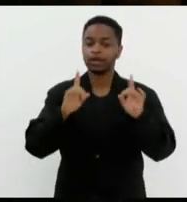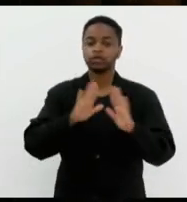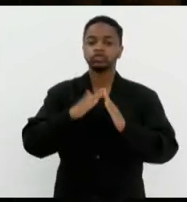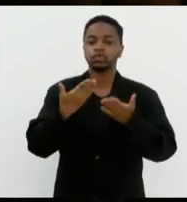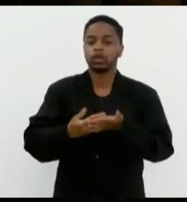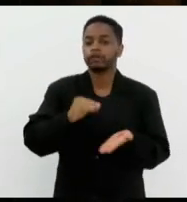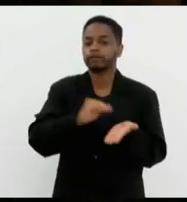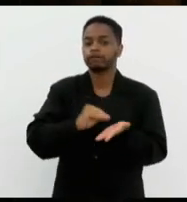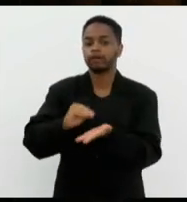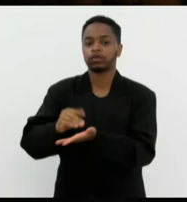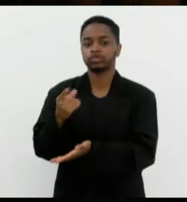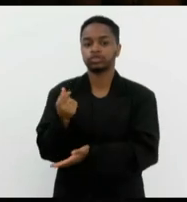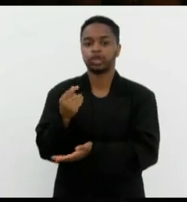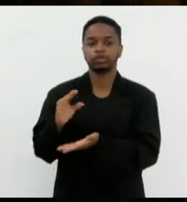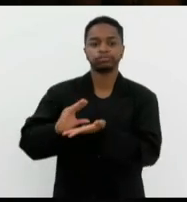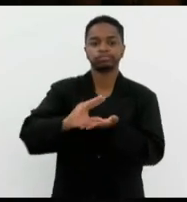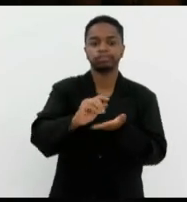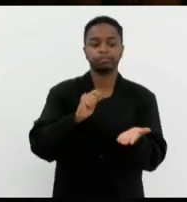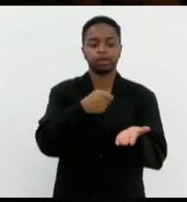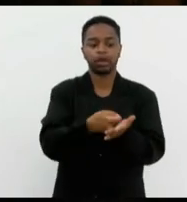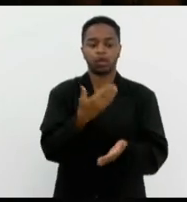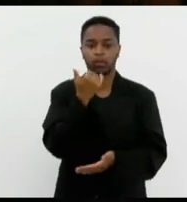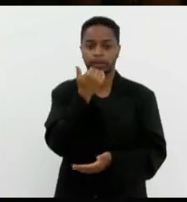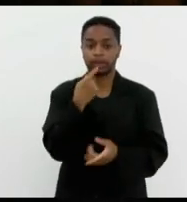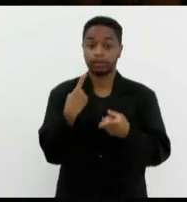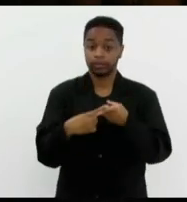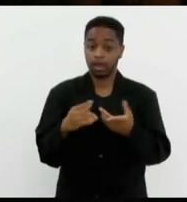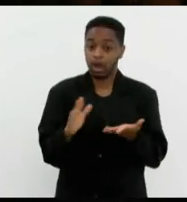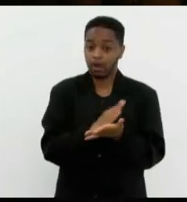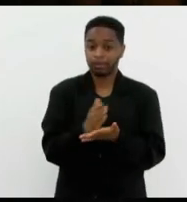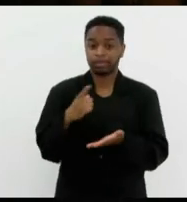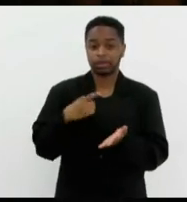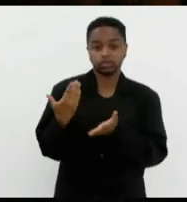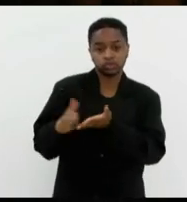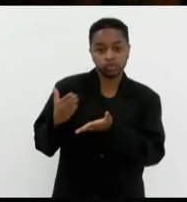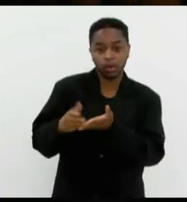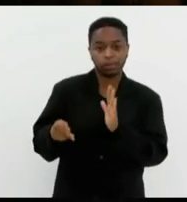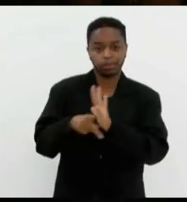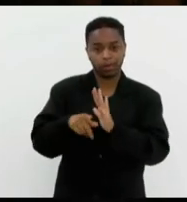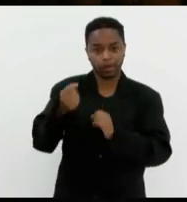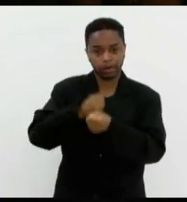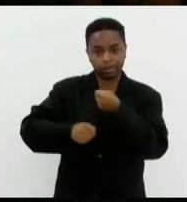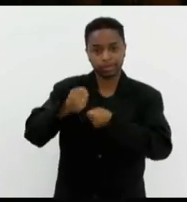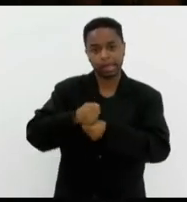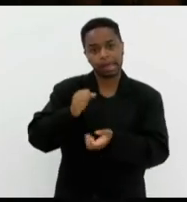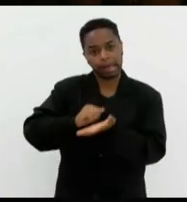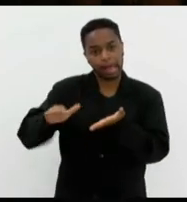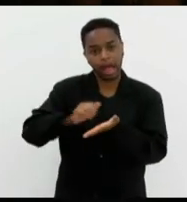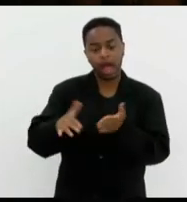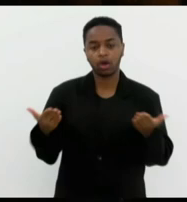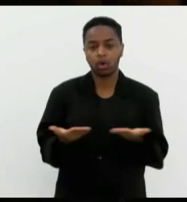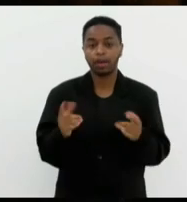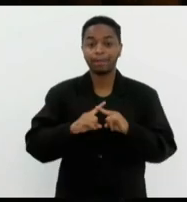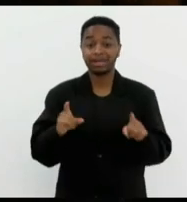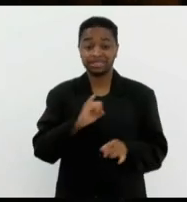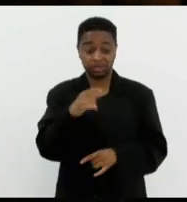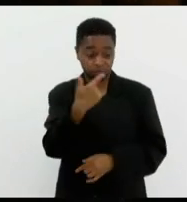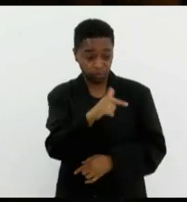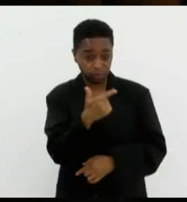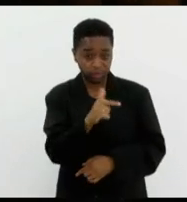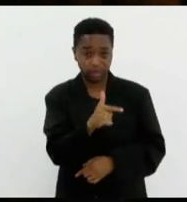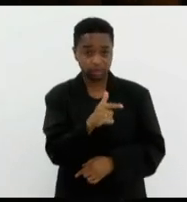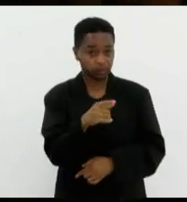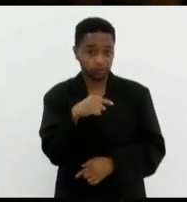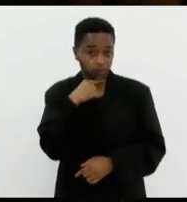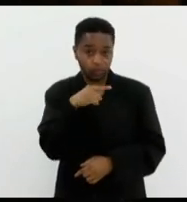escolas continuam sem dinheiro para merenda. Aquelas que tiveram algum resíduo do ano passado estão gastando. As que não tiveram estão sem